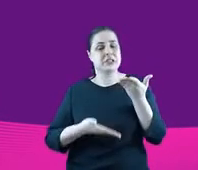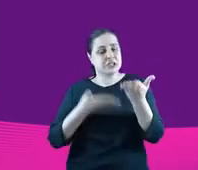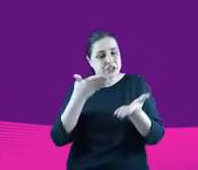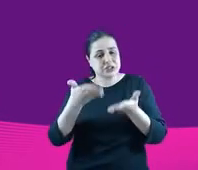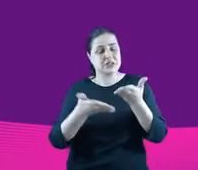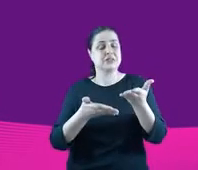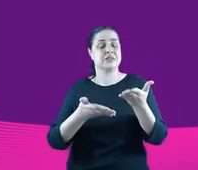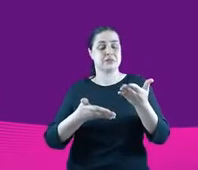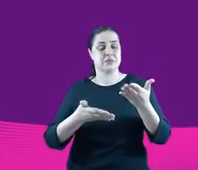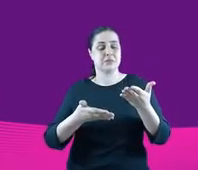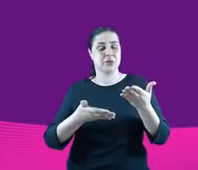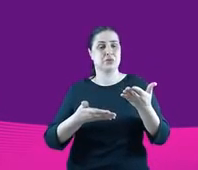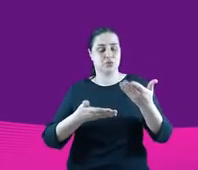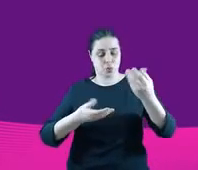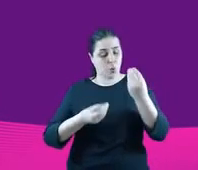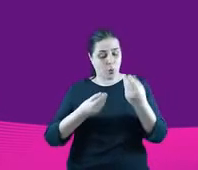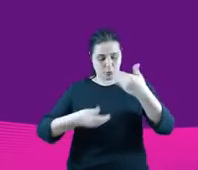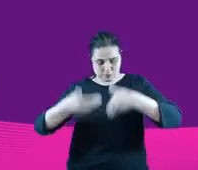psicológica